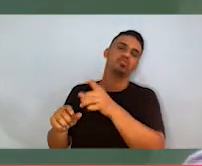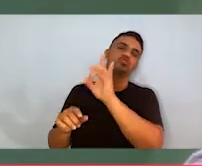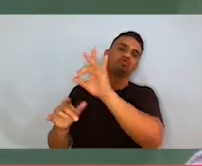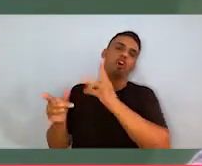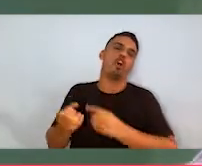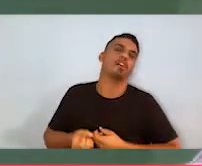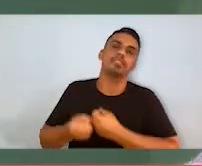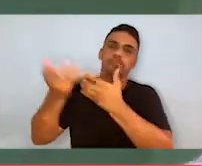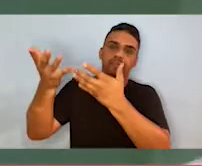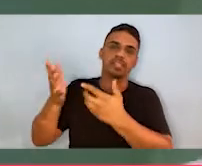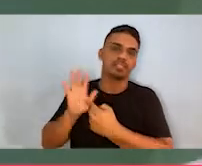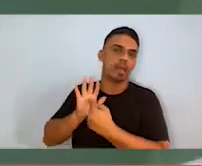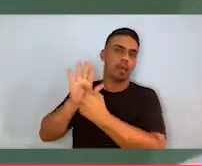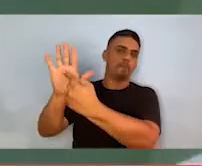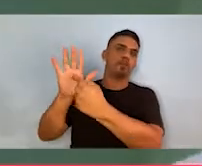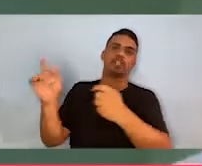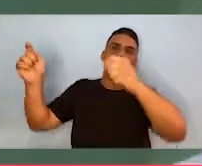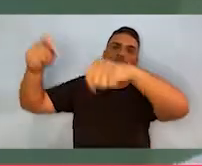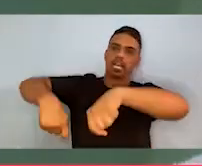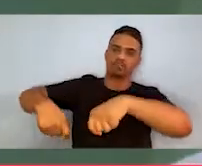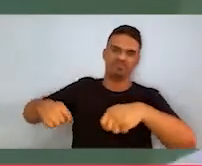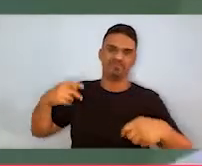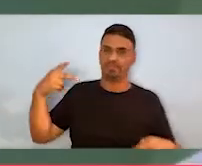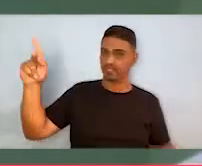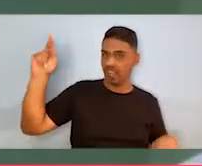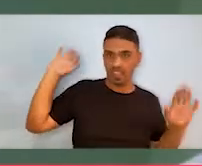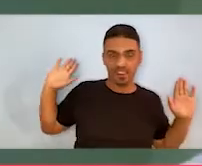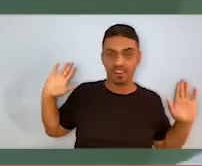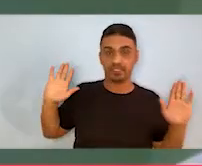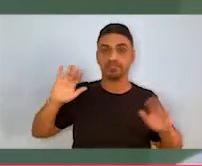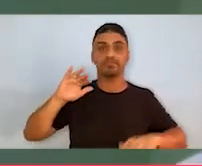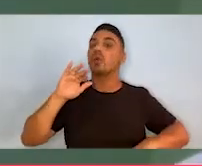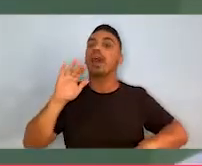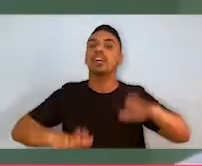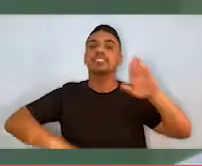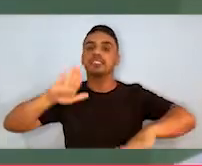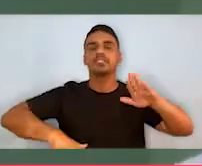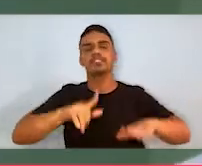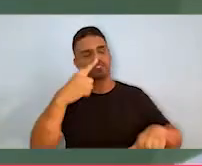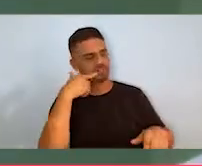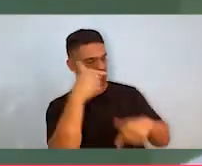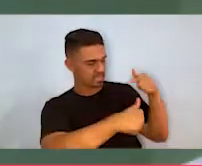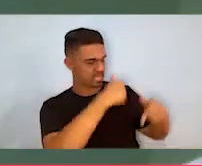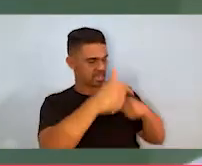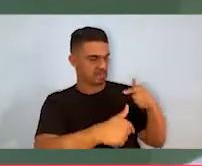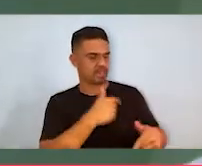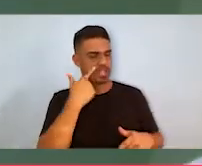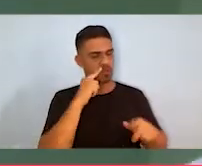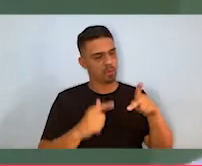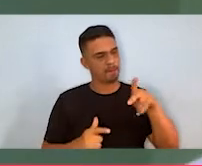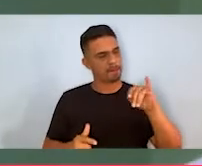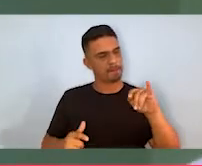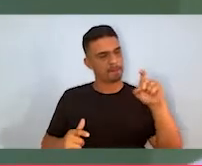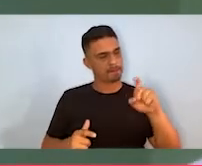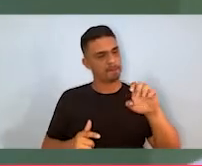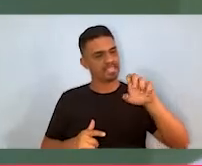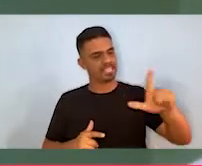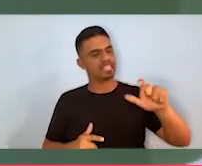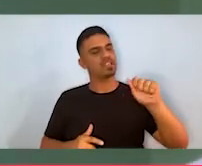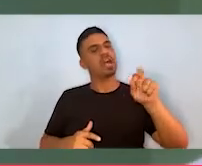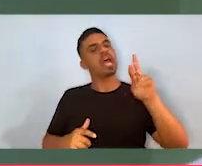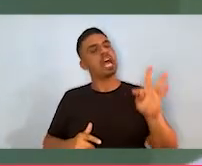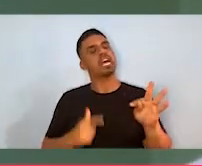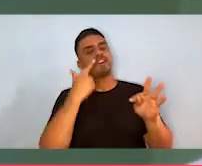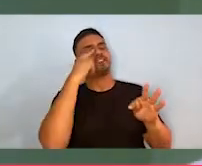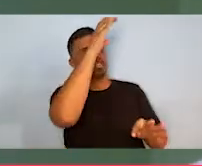só para o cara expressar, para o cara mostrar o que ele pode fazer. Mas muitas vezes você vai começar a trabalhar com pixel art, você vê que o que seus clientes te